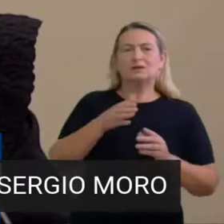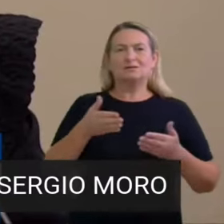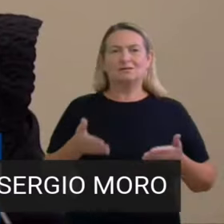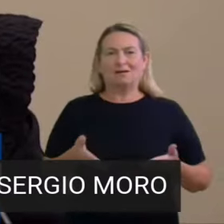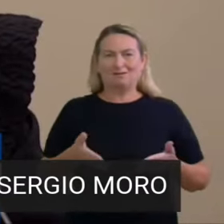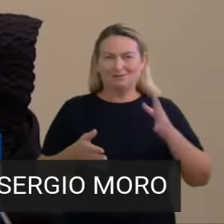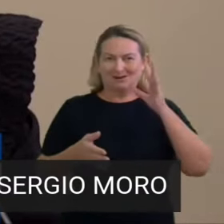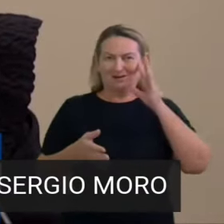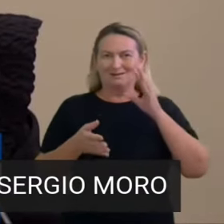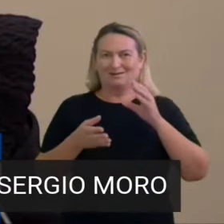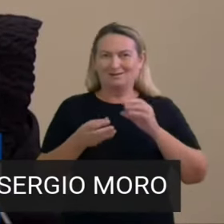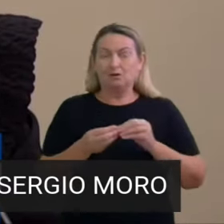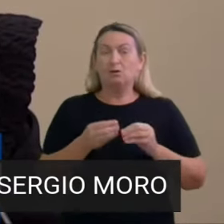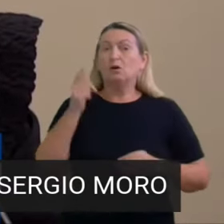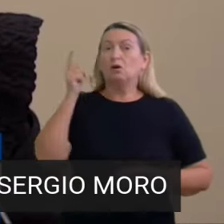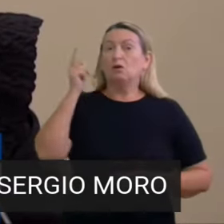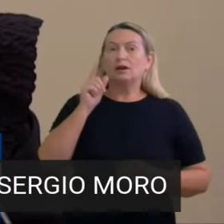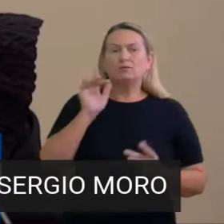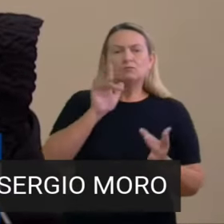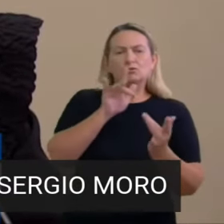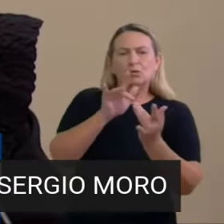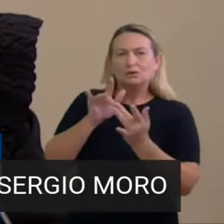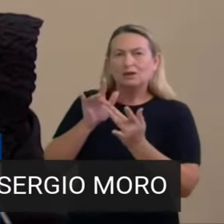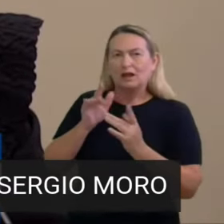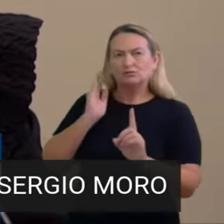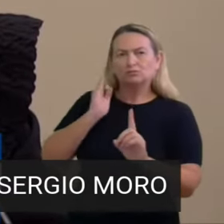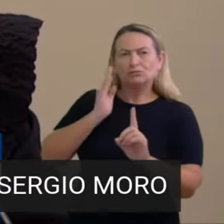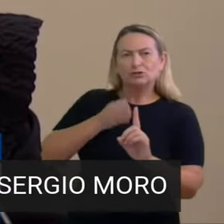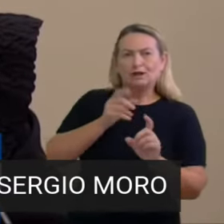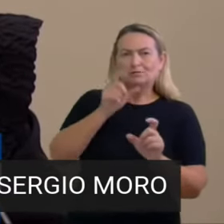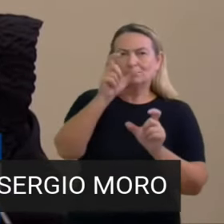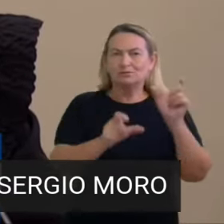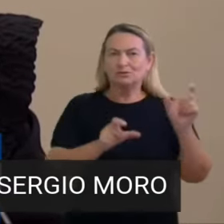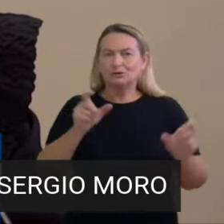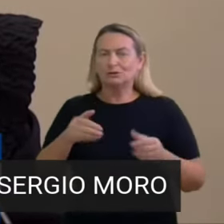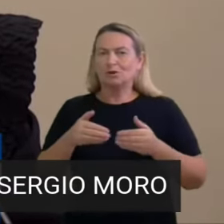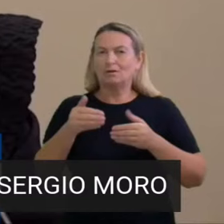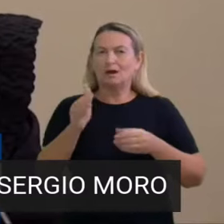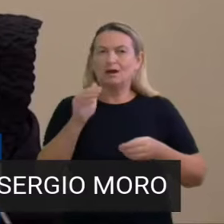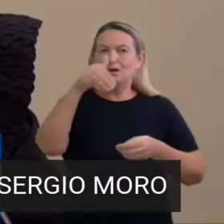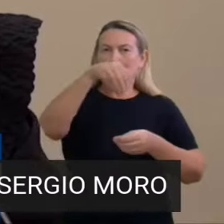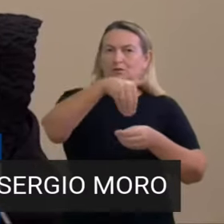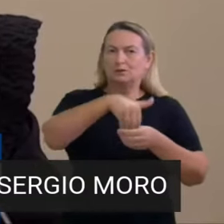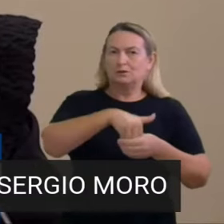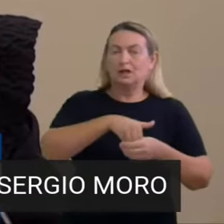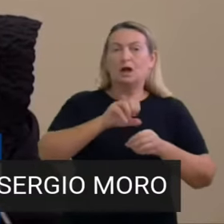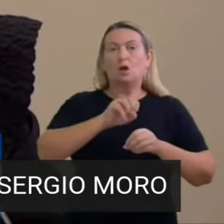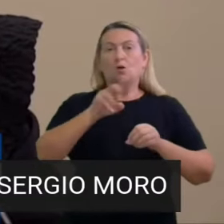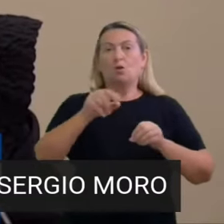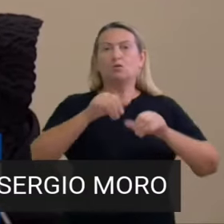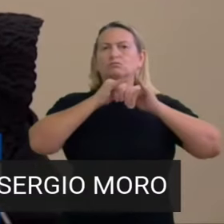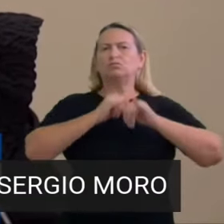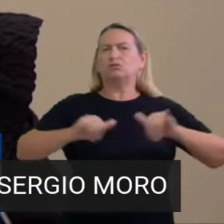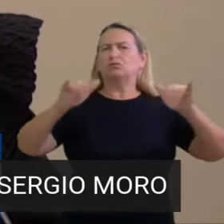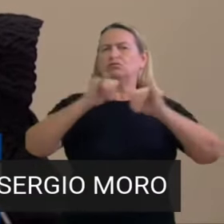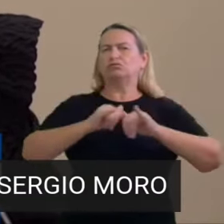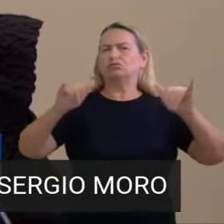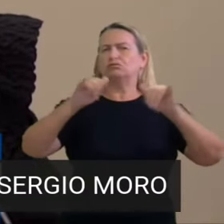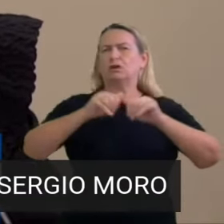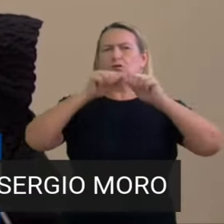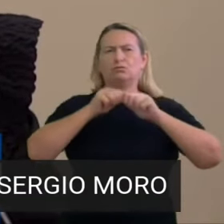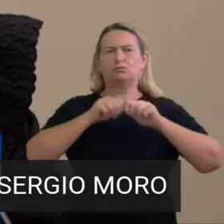captando diretamente os eleitores, seja dando amplitude exacebada a uma das suas campanhas. A